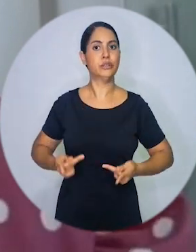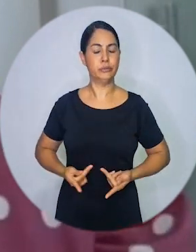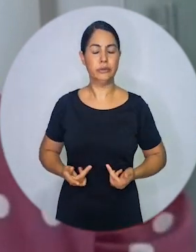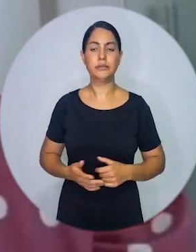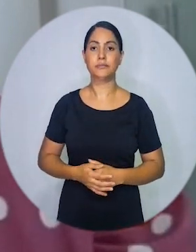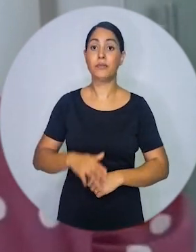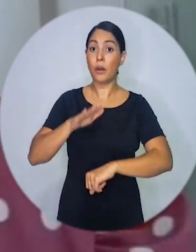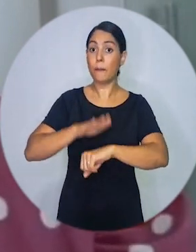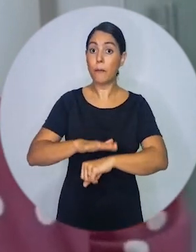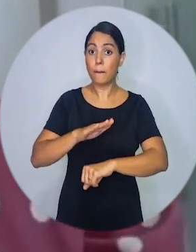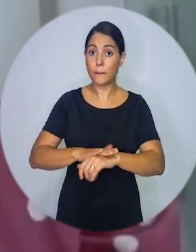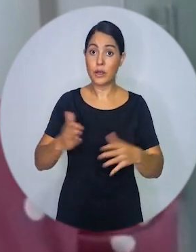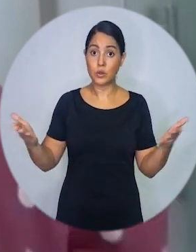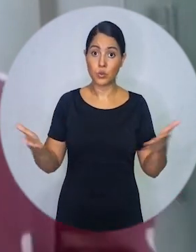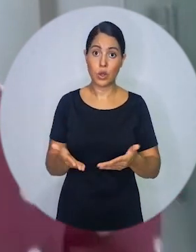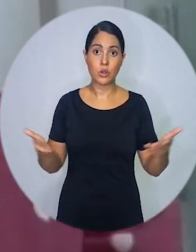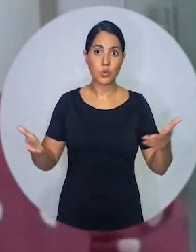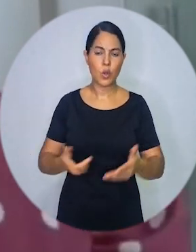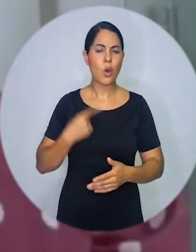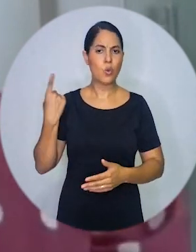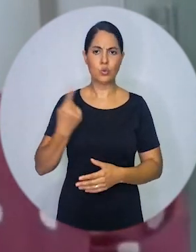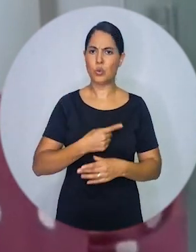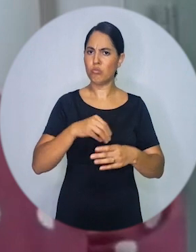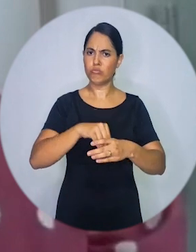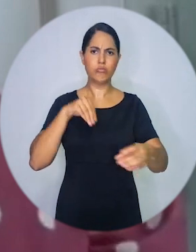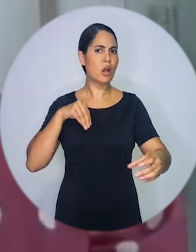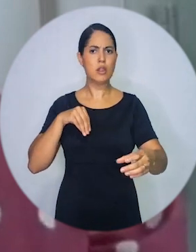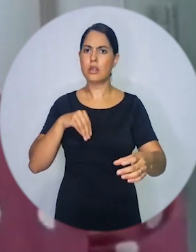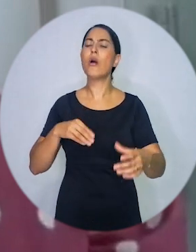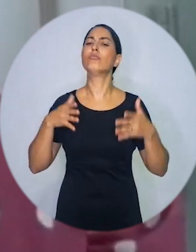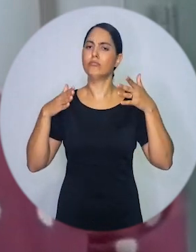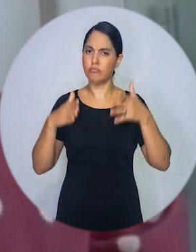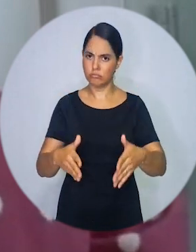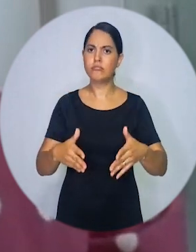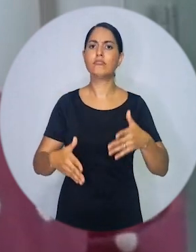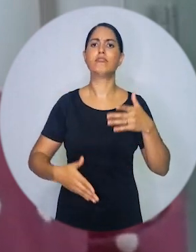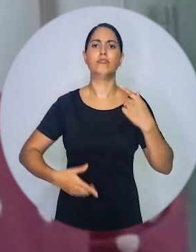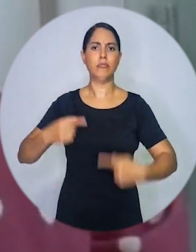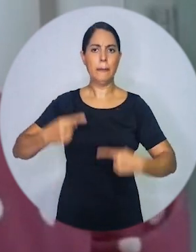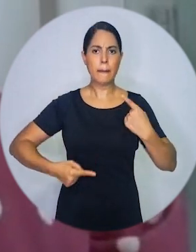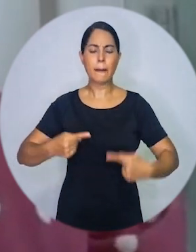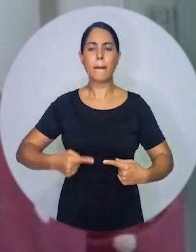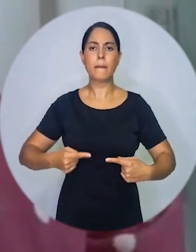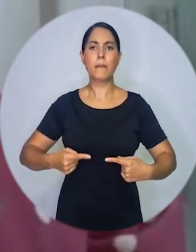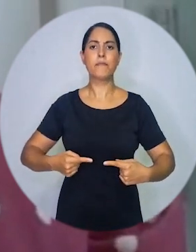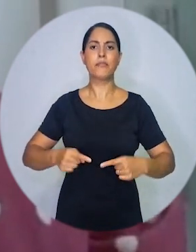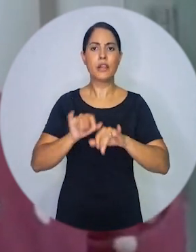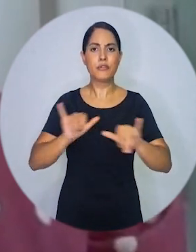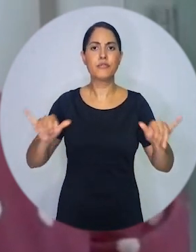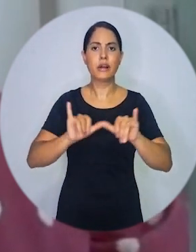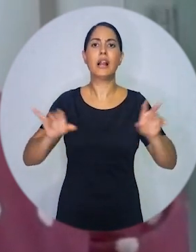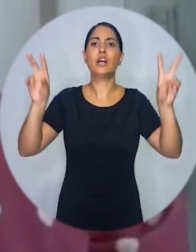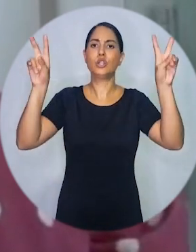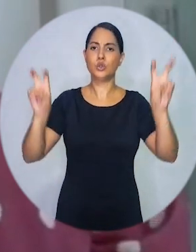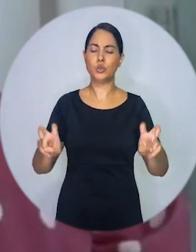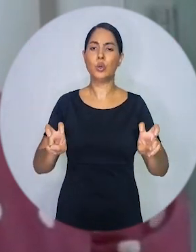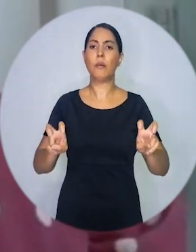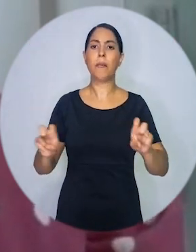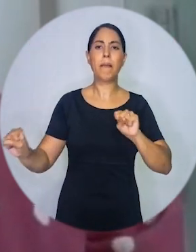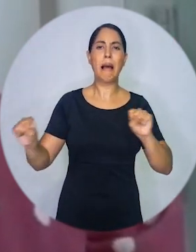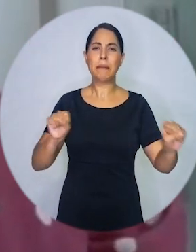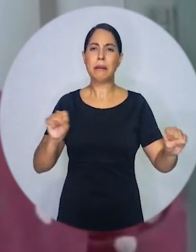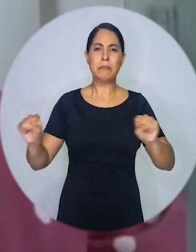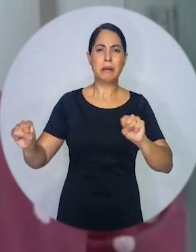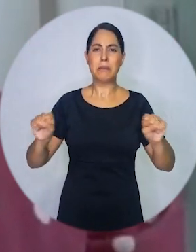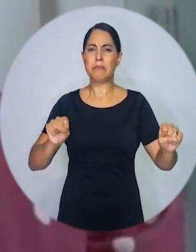humanos. Não iríamos nos omitir nesse momento em que a conjuntura atual é marcada por uma notável efervescência